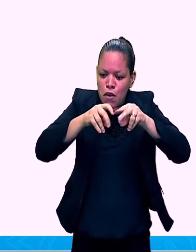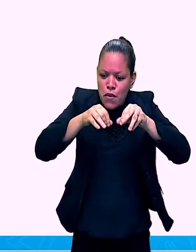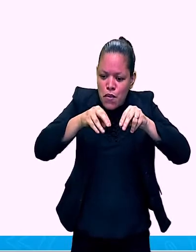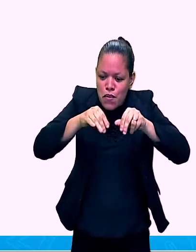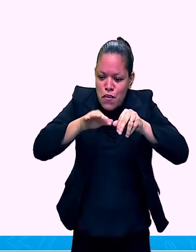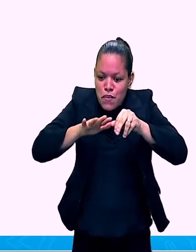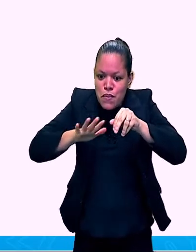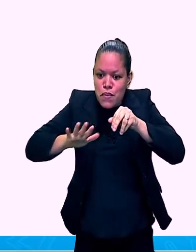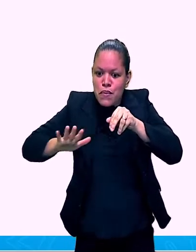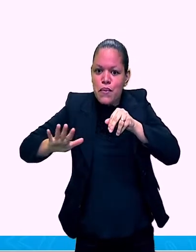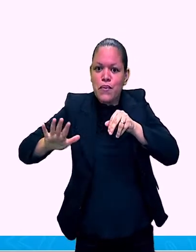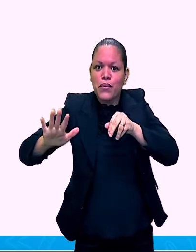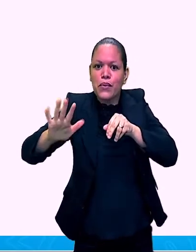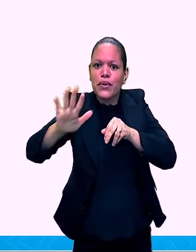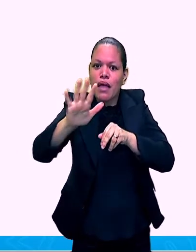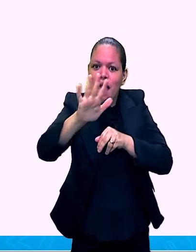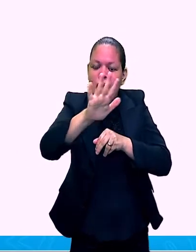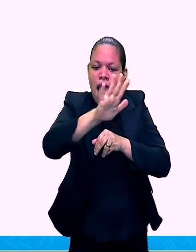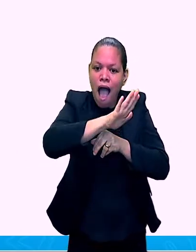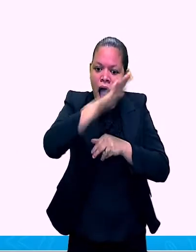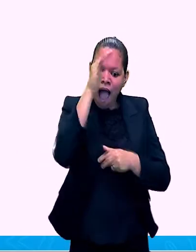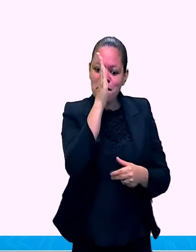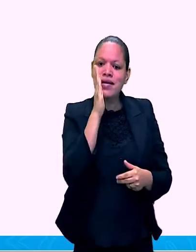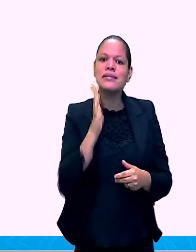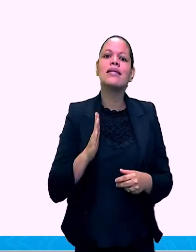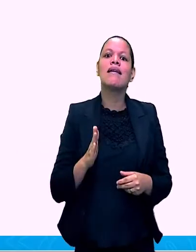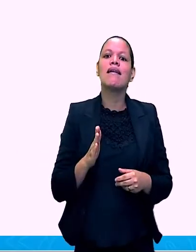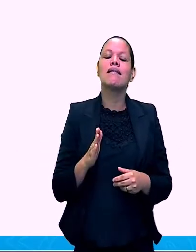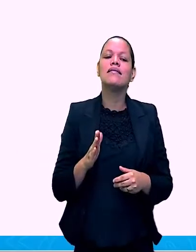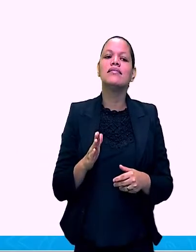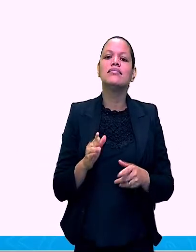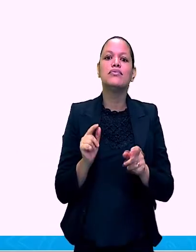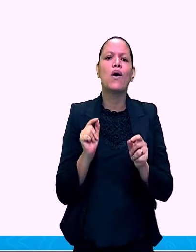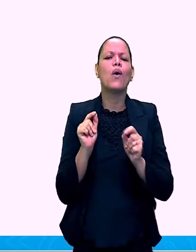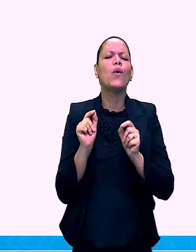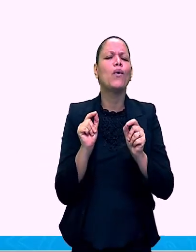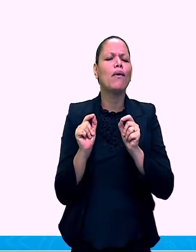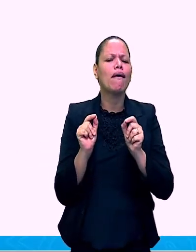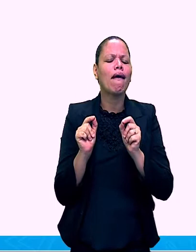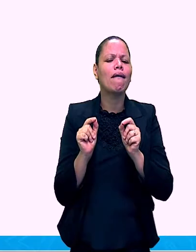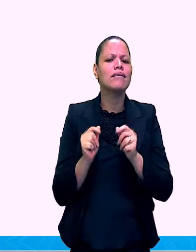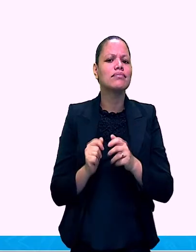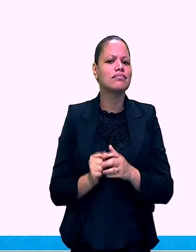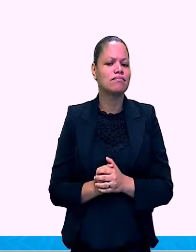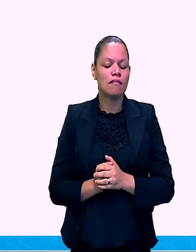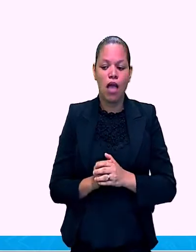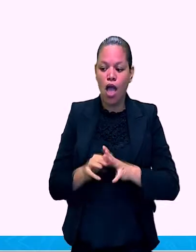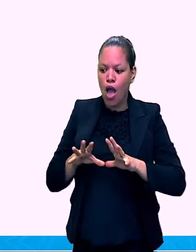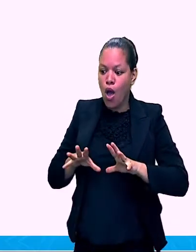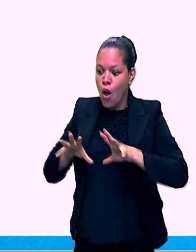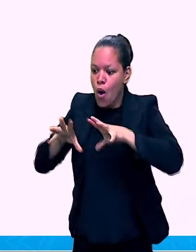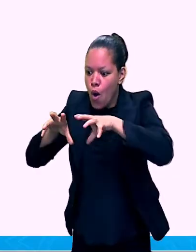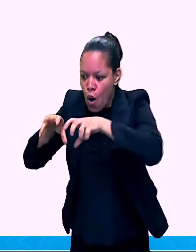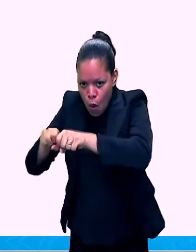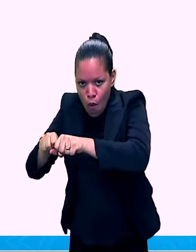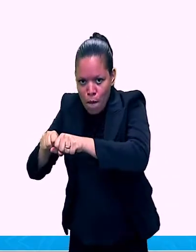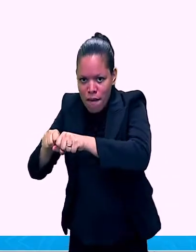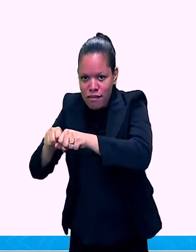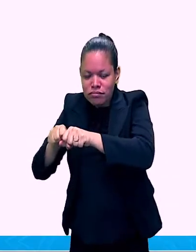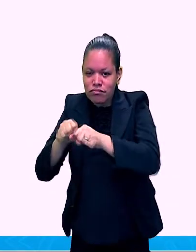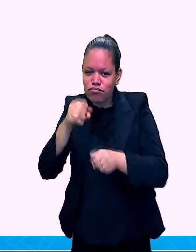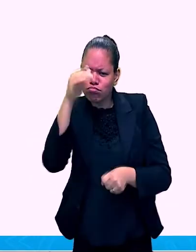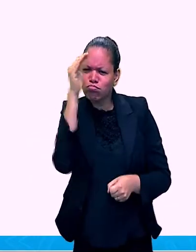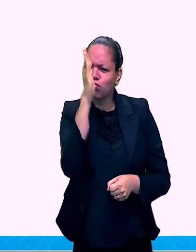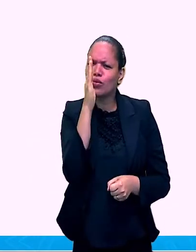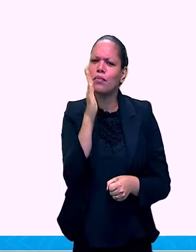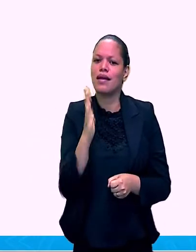sobre nesta aula de hoje? Nós vamos falar sobre a ocupação do Brasil, a nação